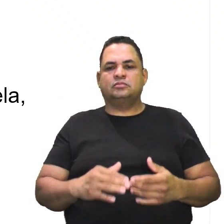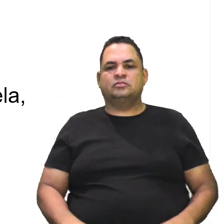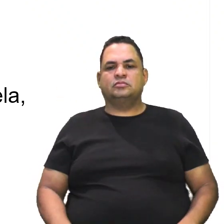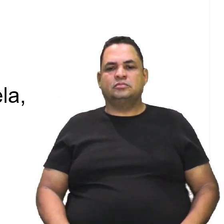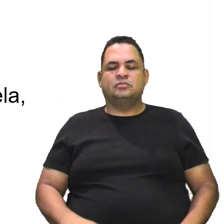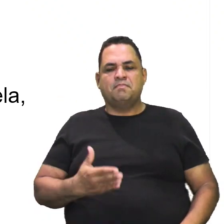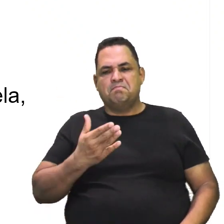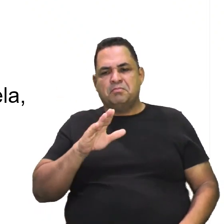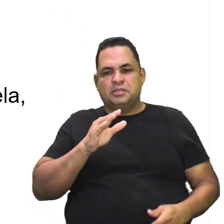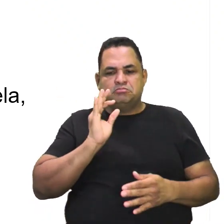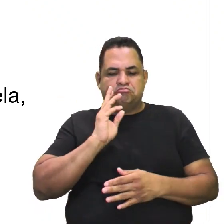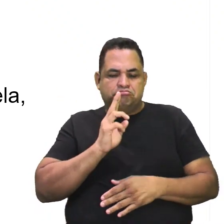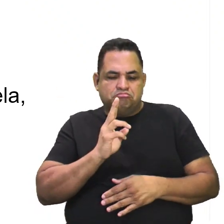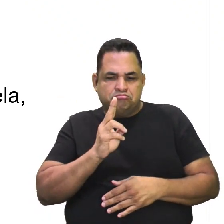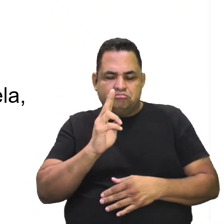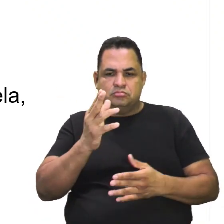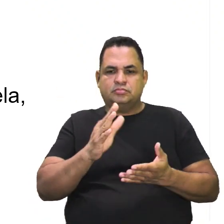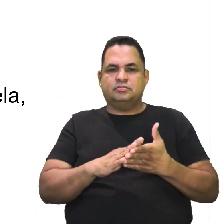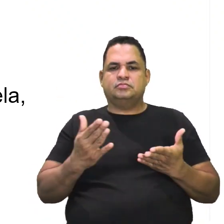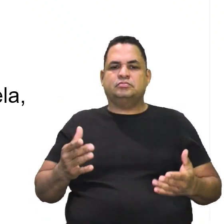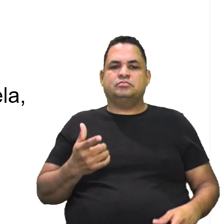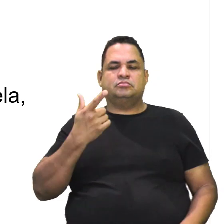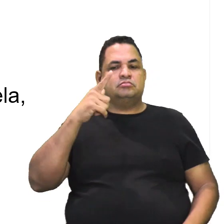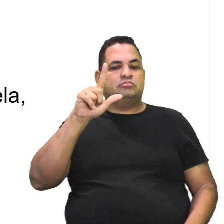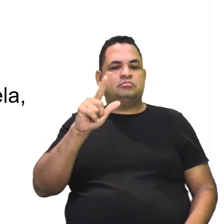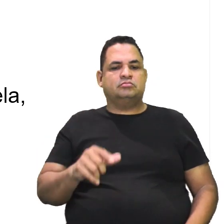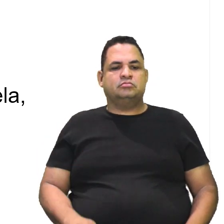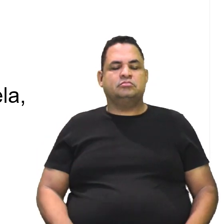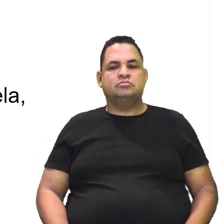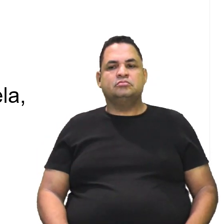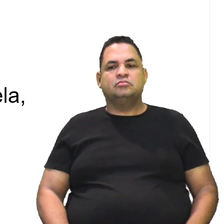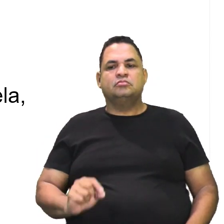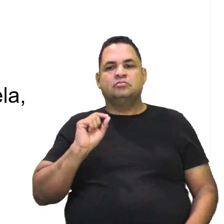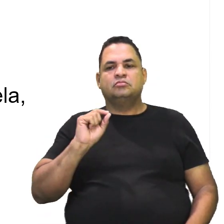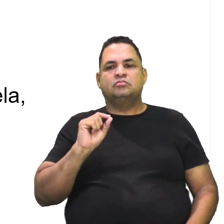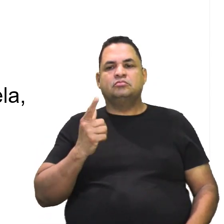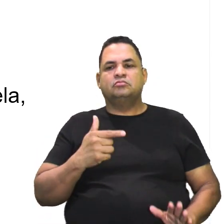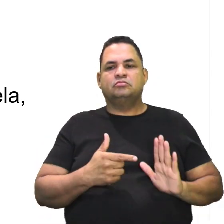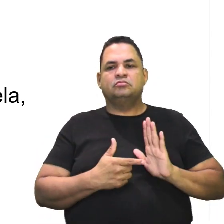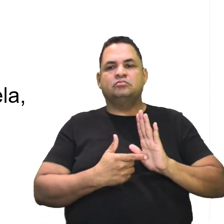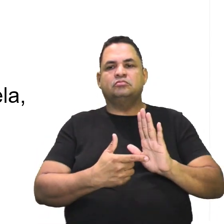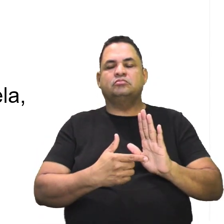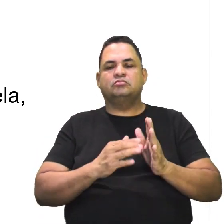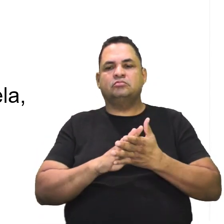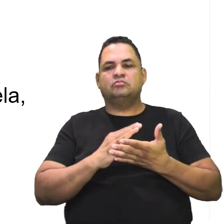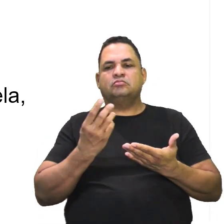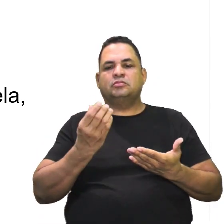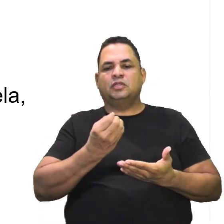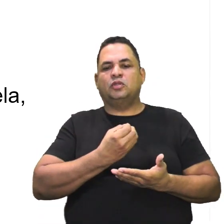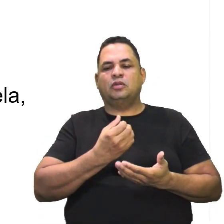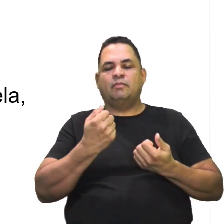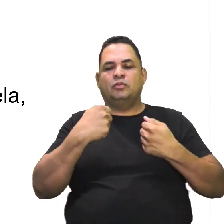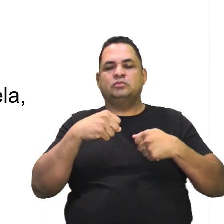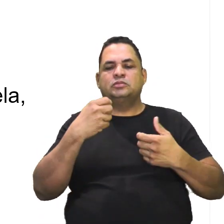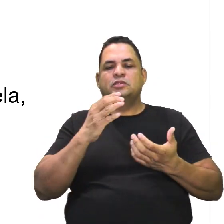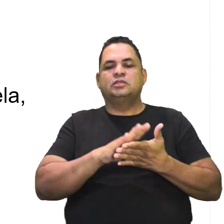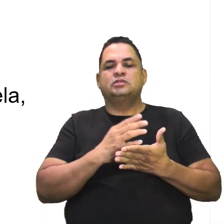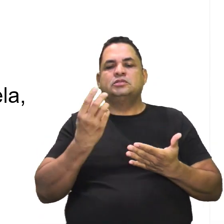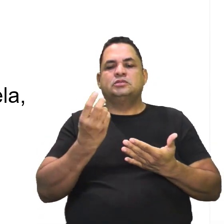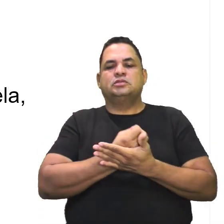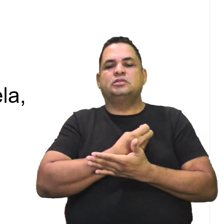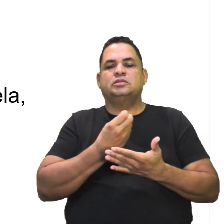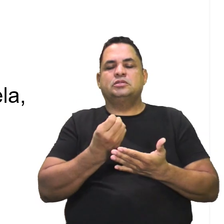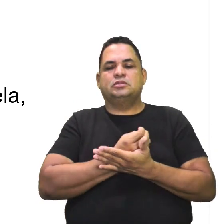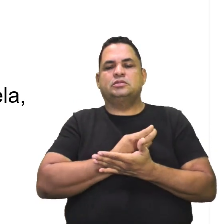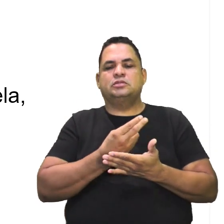ser mais ou menos regular? Não, não consegue. Não consegue, né? O que vai nos dar essa regularidade é o desvio padrão. É a